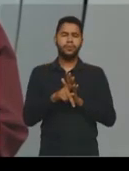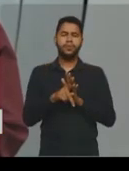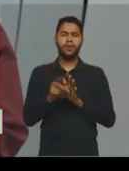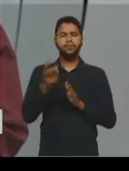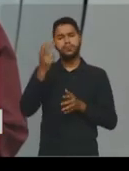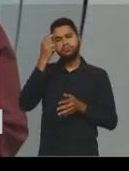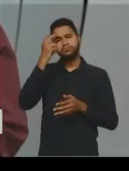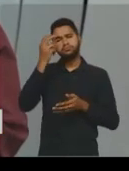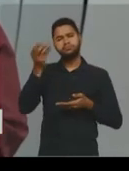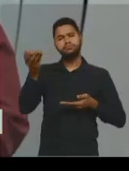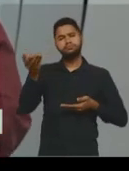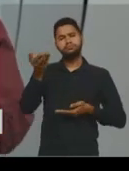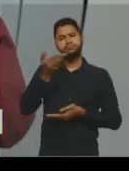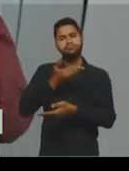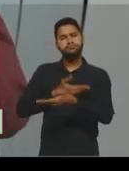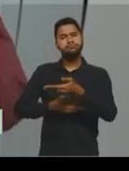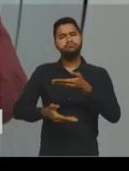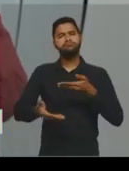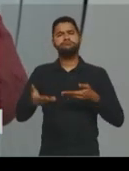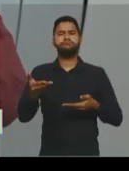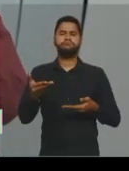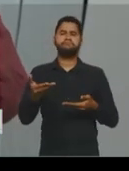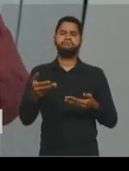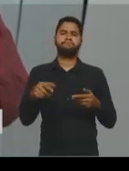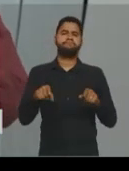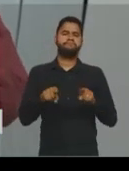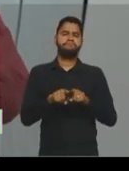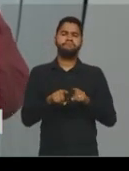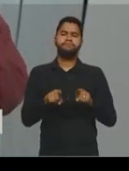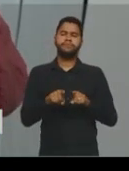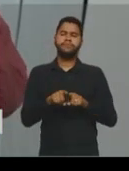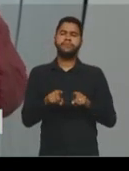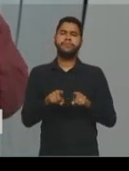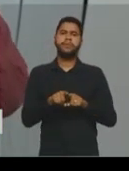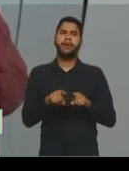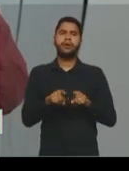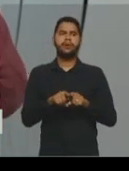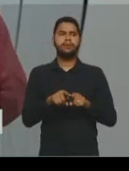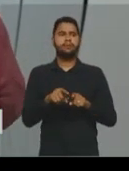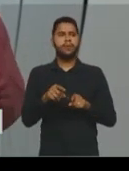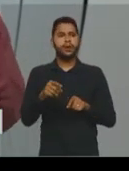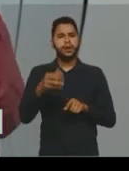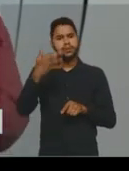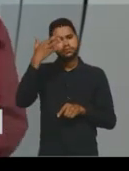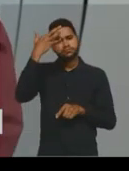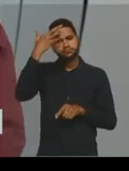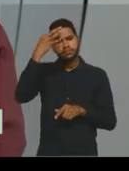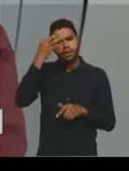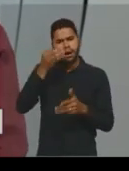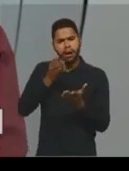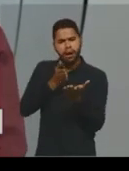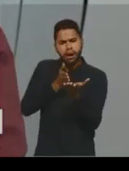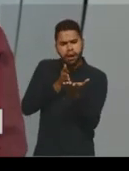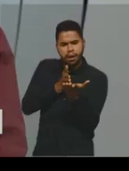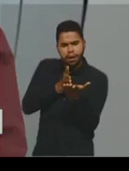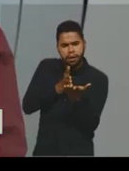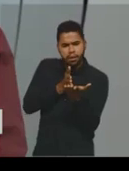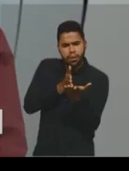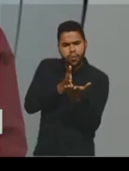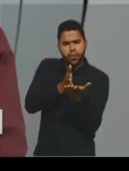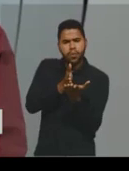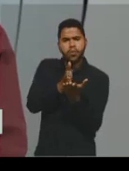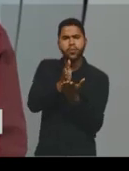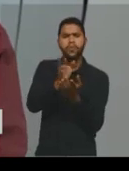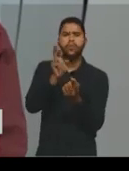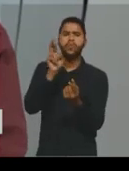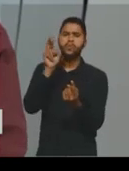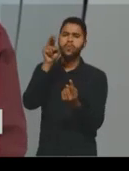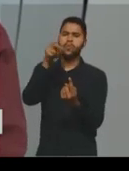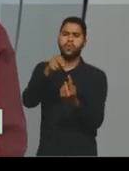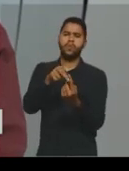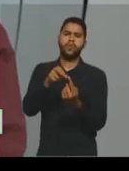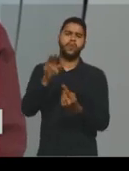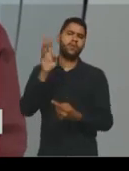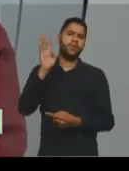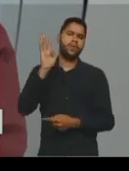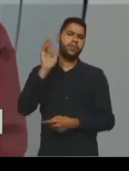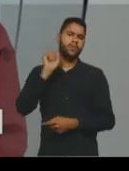É também um dos norteadores, um dos eixos do currículo referência de Minas Gerais, que